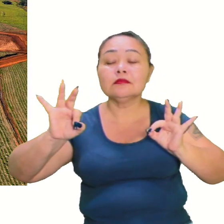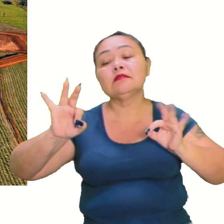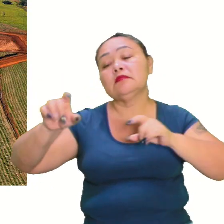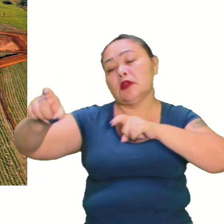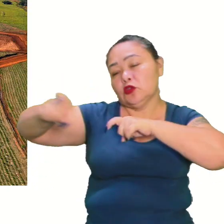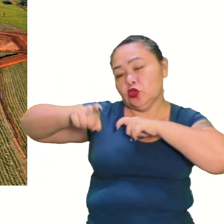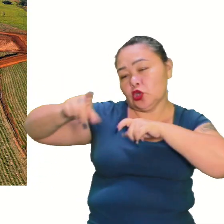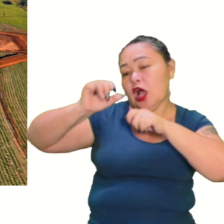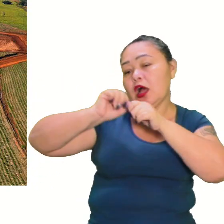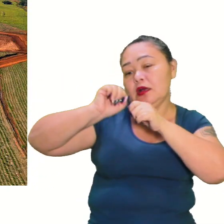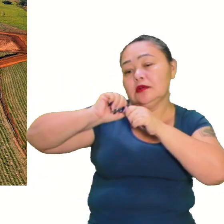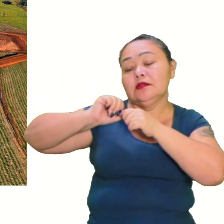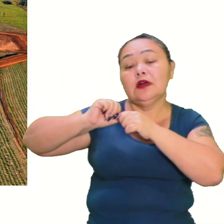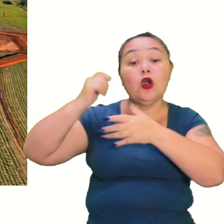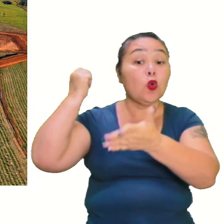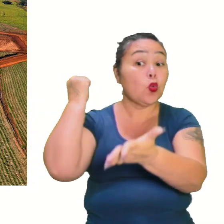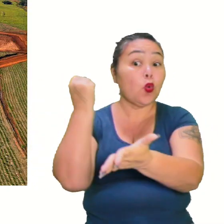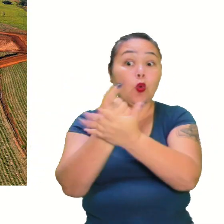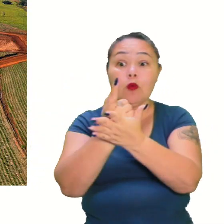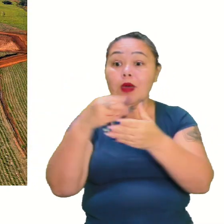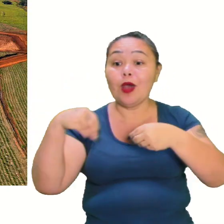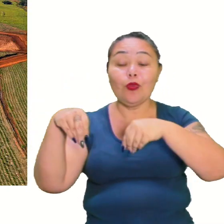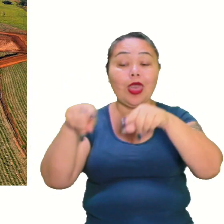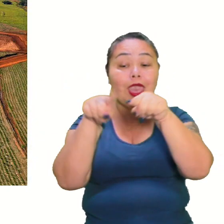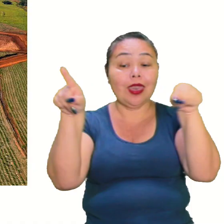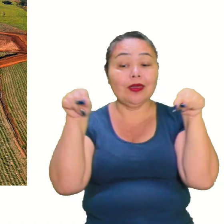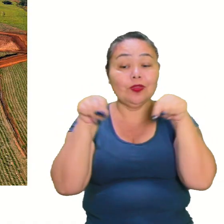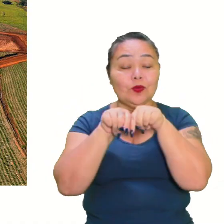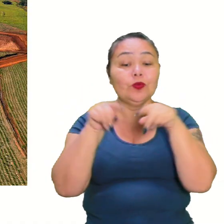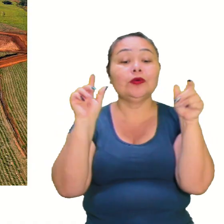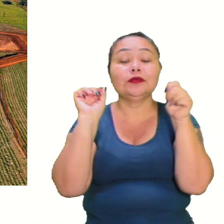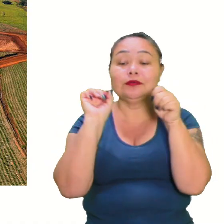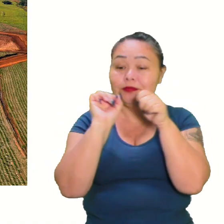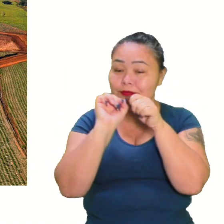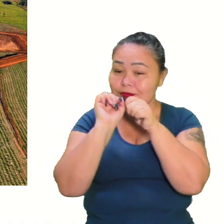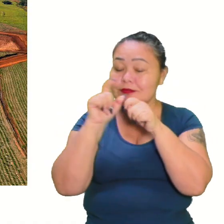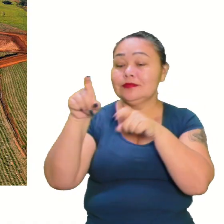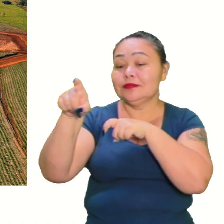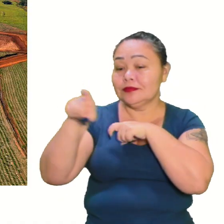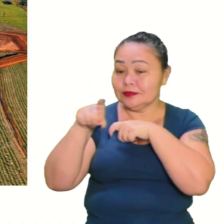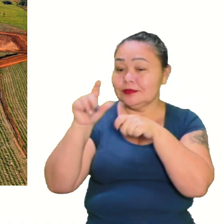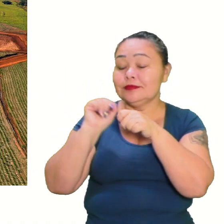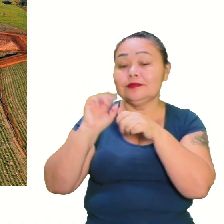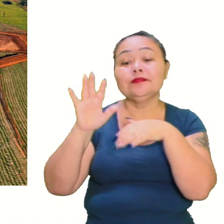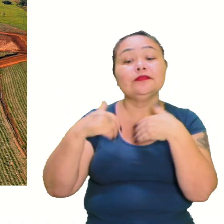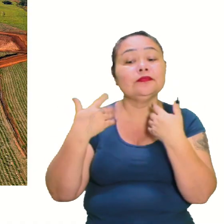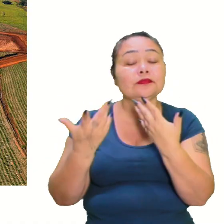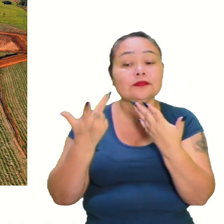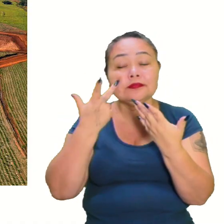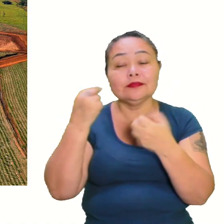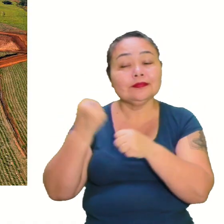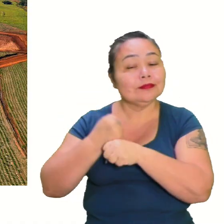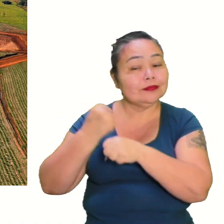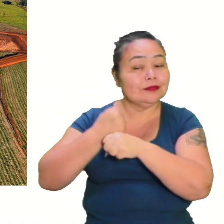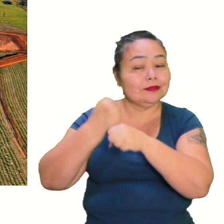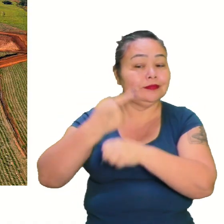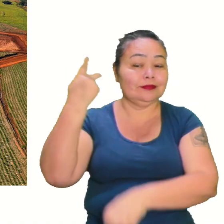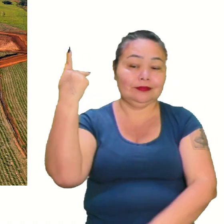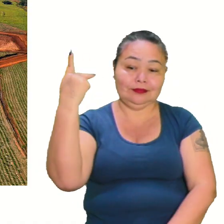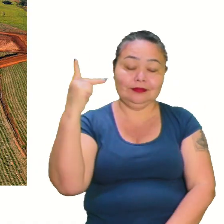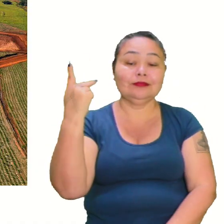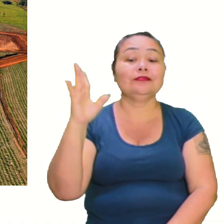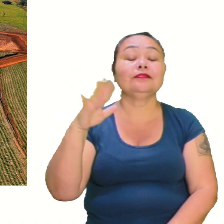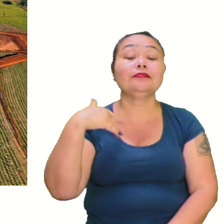sua chácara, ou você foi comprar um terreno para fazer sua chácara, para poder ali, construir a